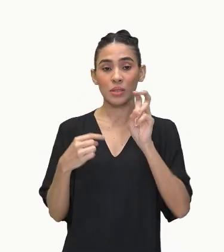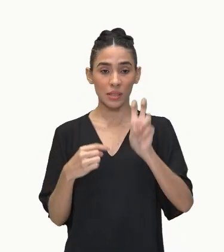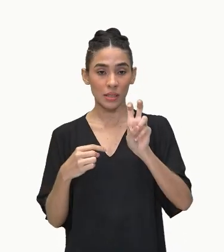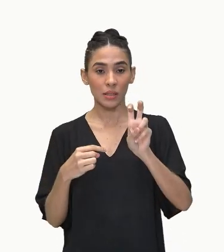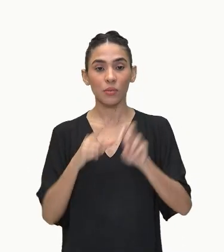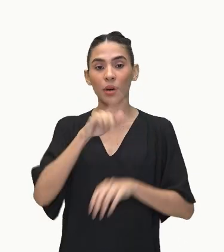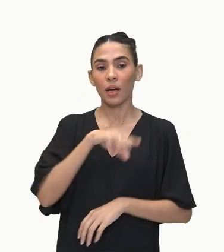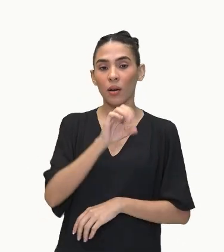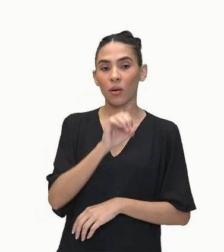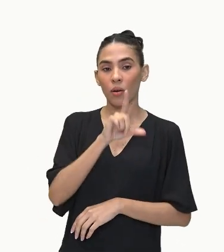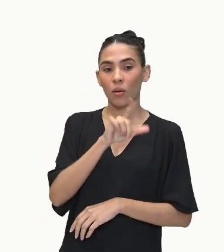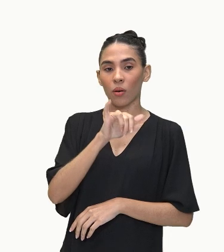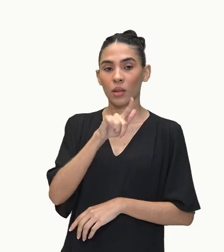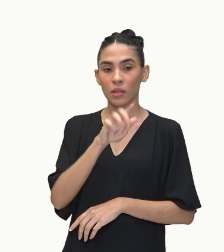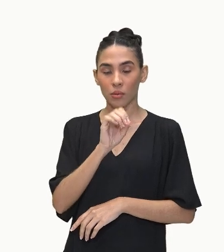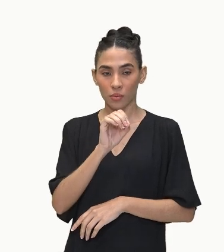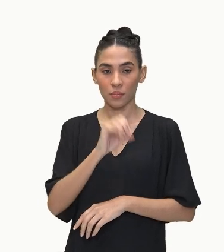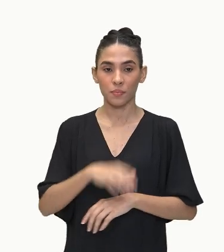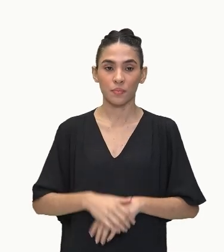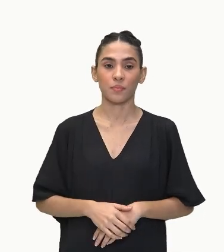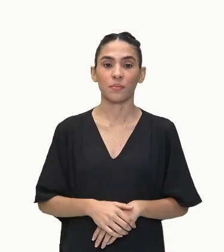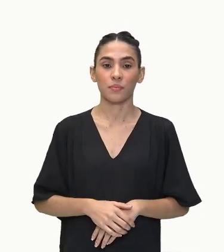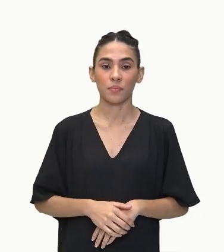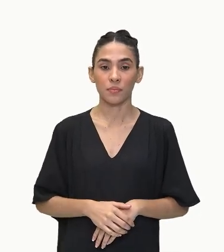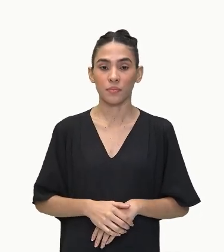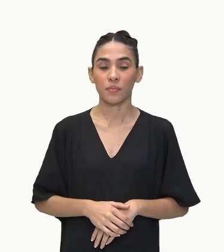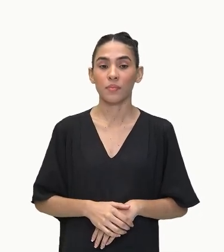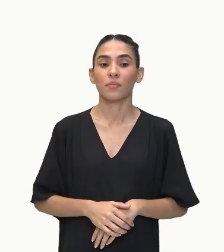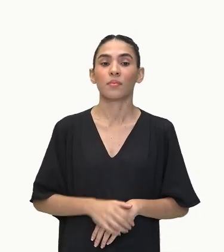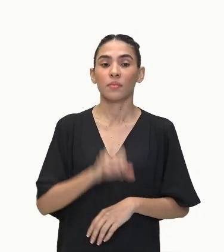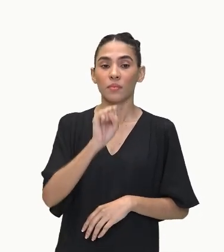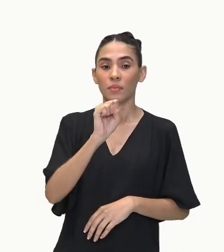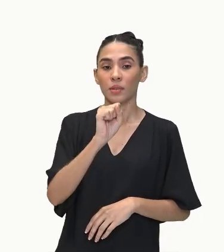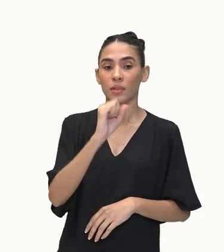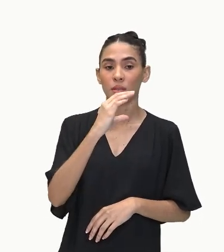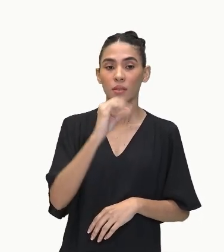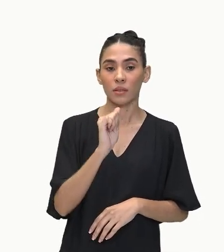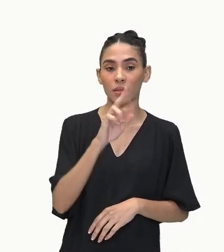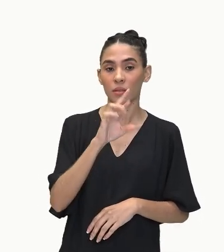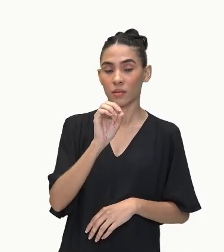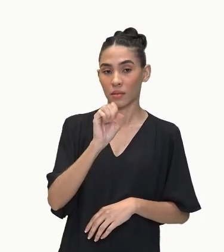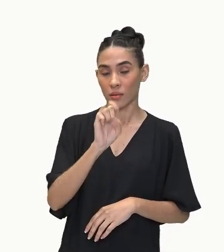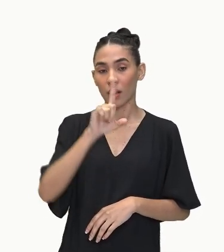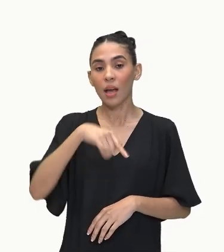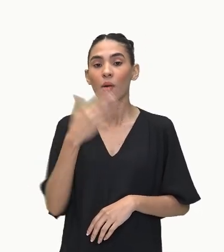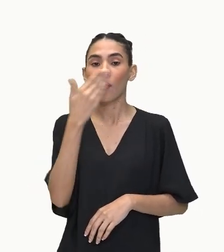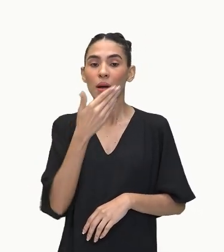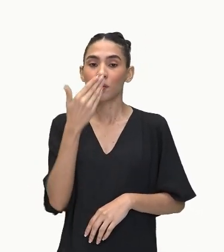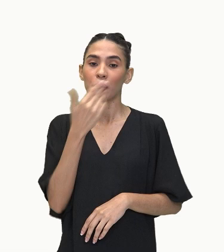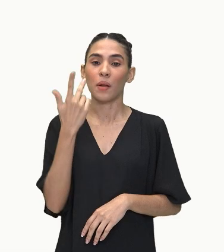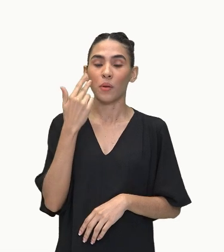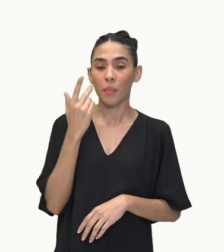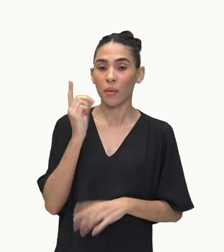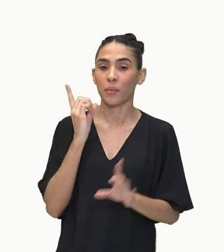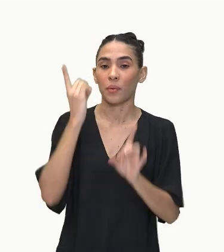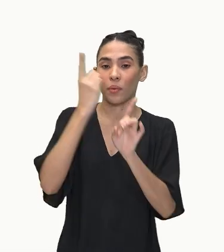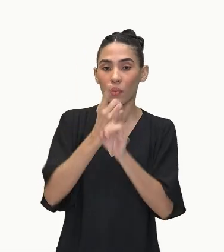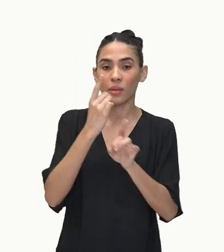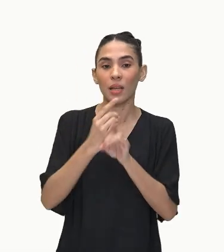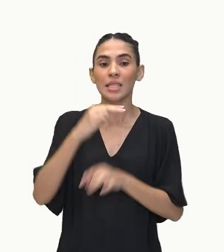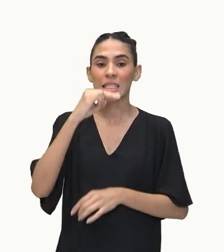chamado de oligosacarídeo. E a sacarose é o açúcar comum, que é encontrado